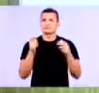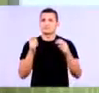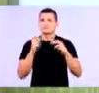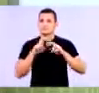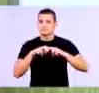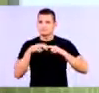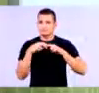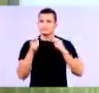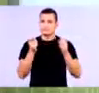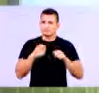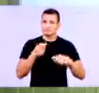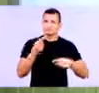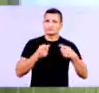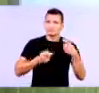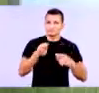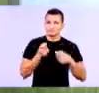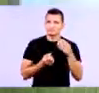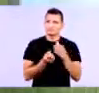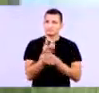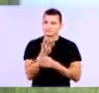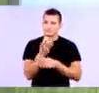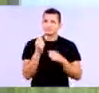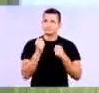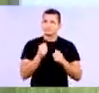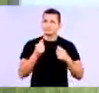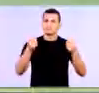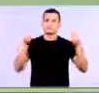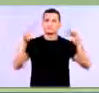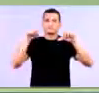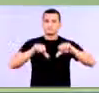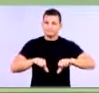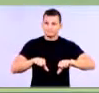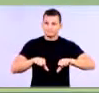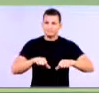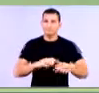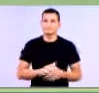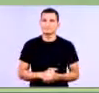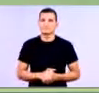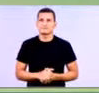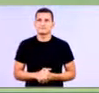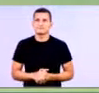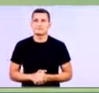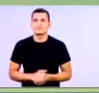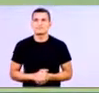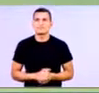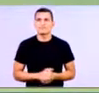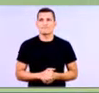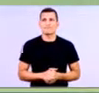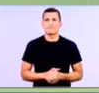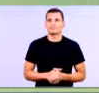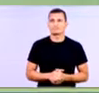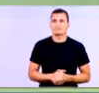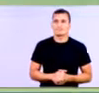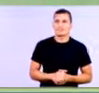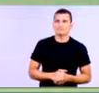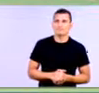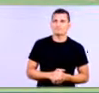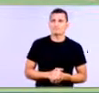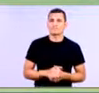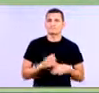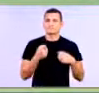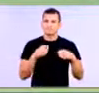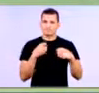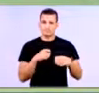essa política criada venha ao fracasso, venha a fracassar. Deve se dirigir aos programas e